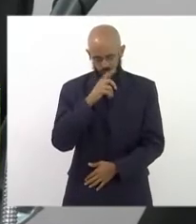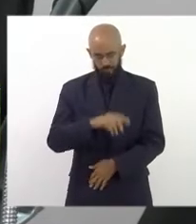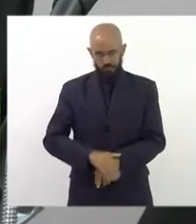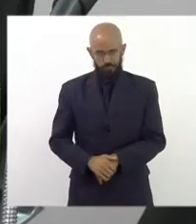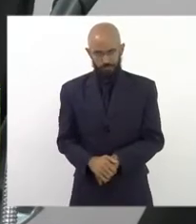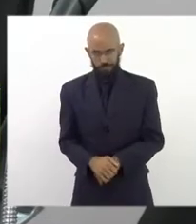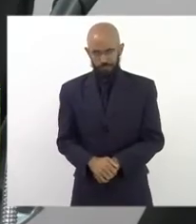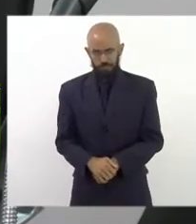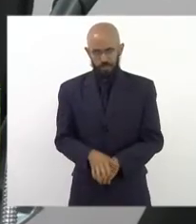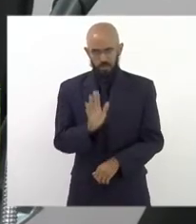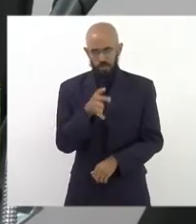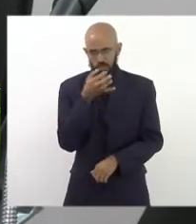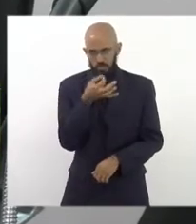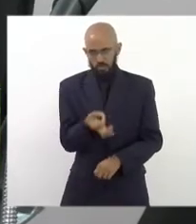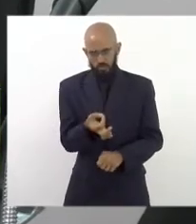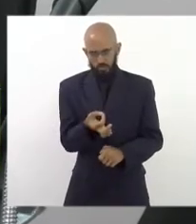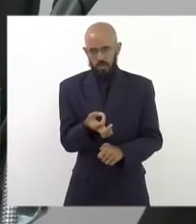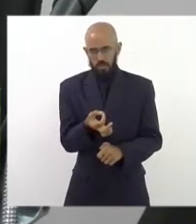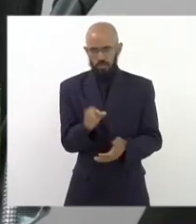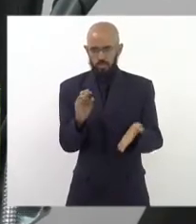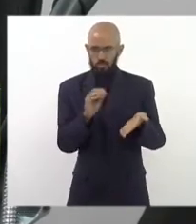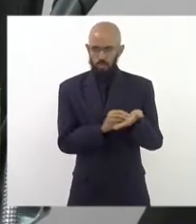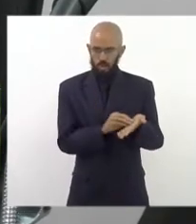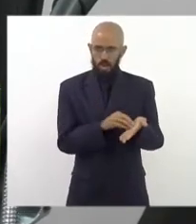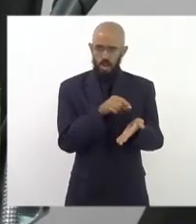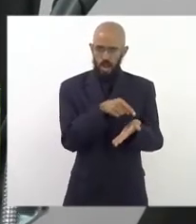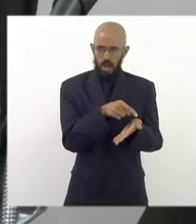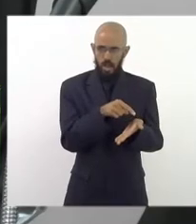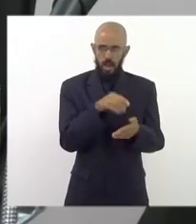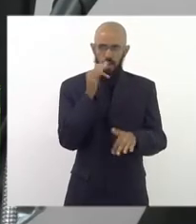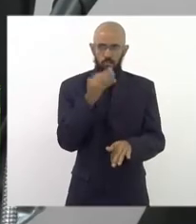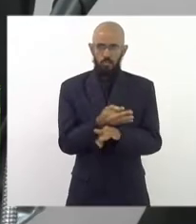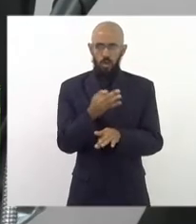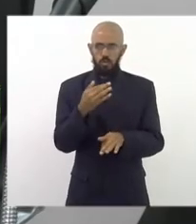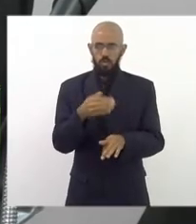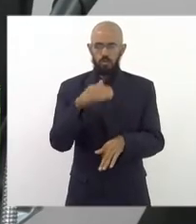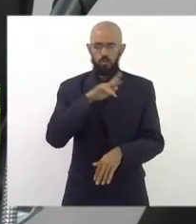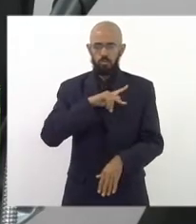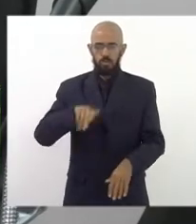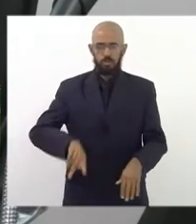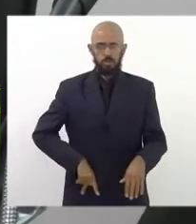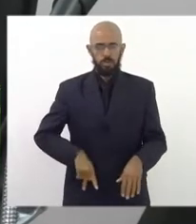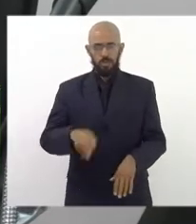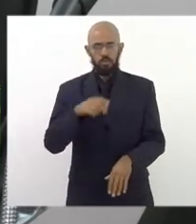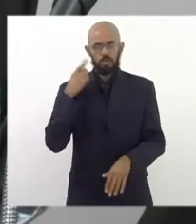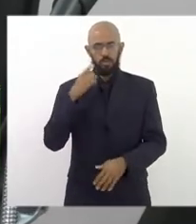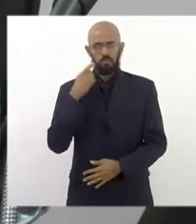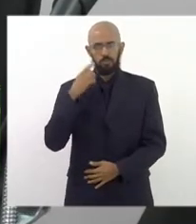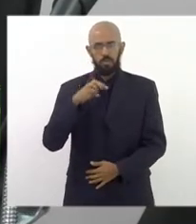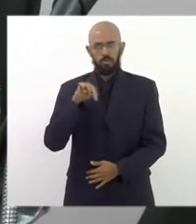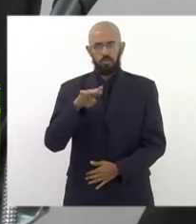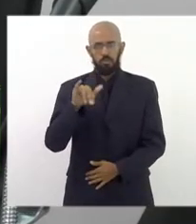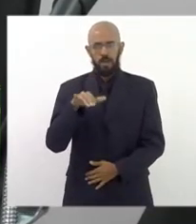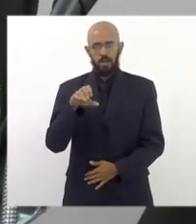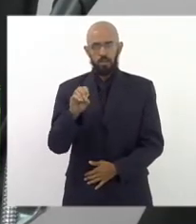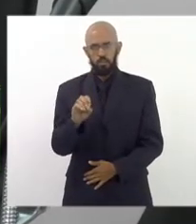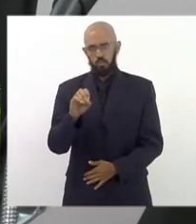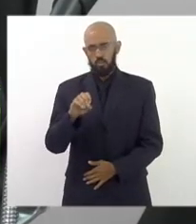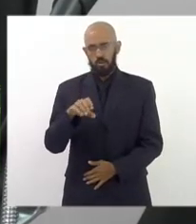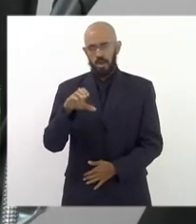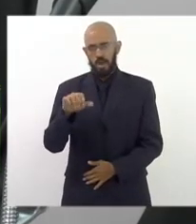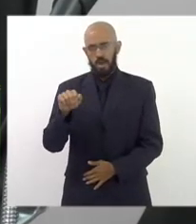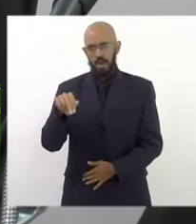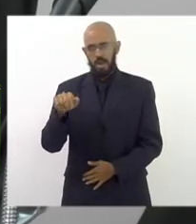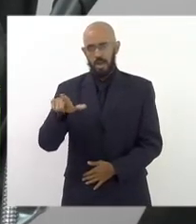já justificando aqui a ausência do presidente, deputado Márcio Canella, que